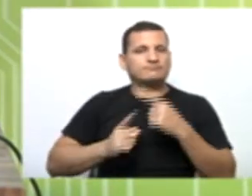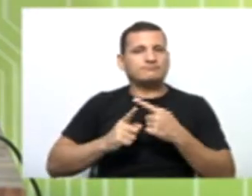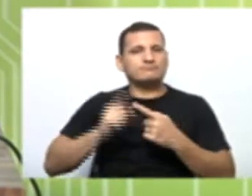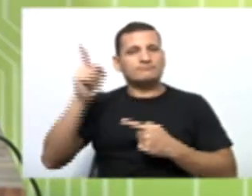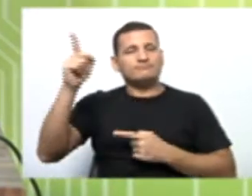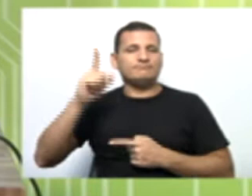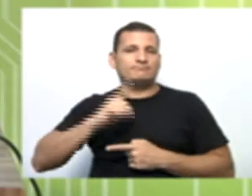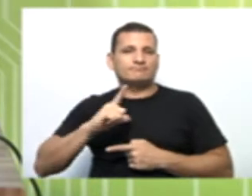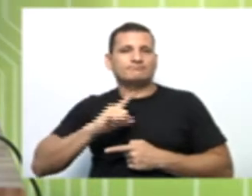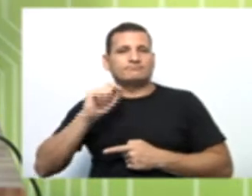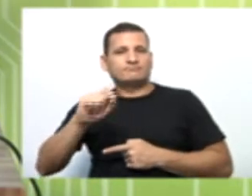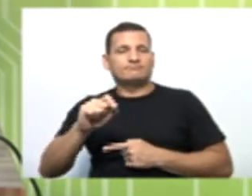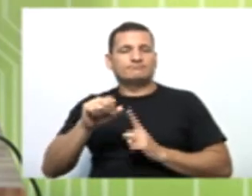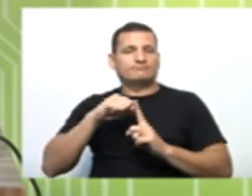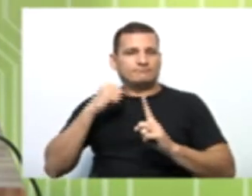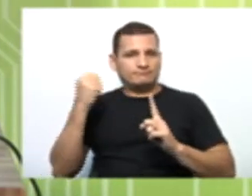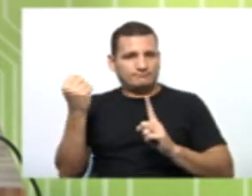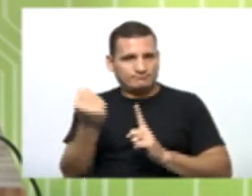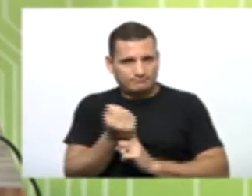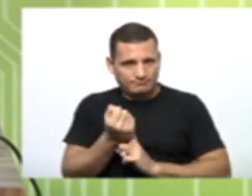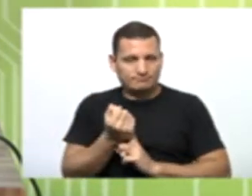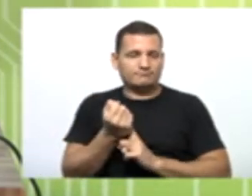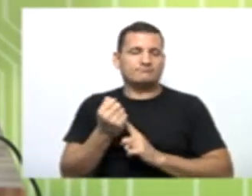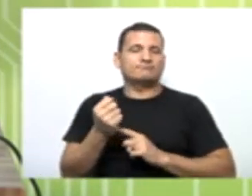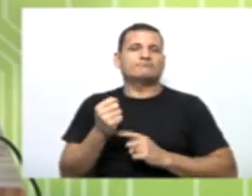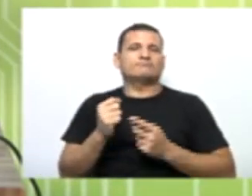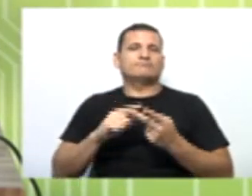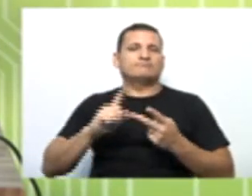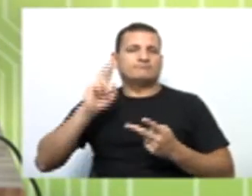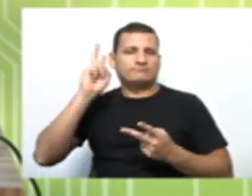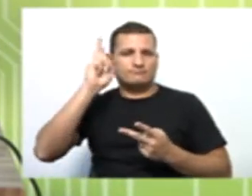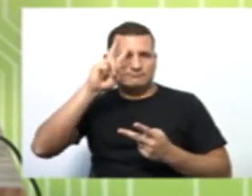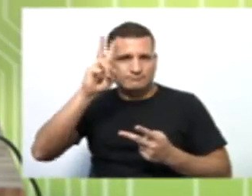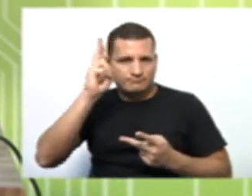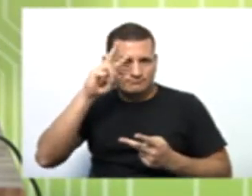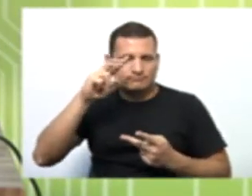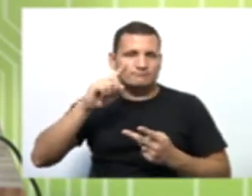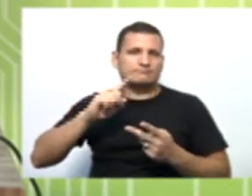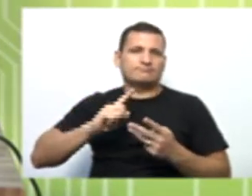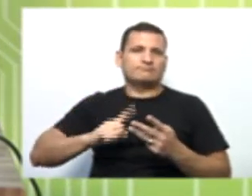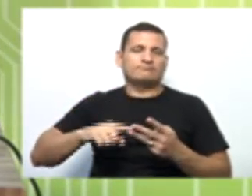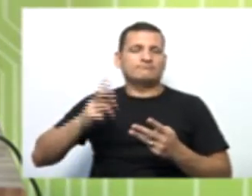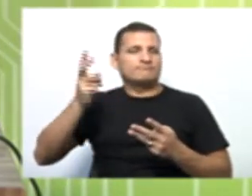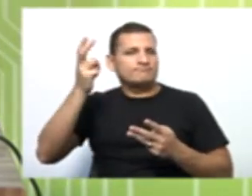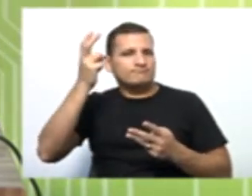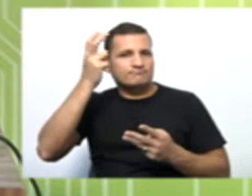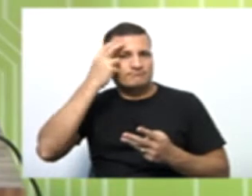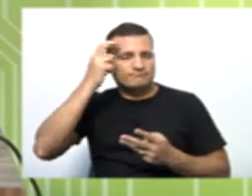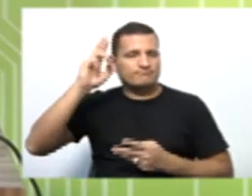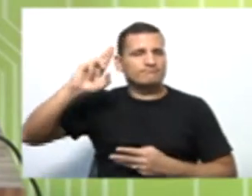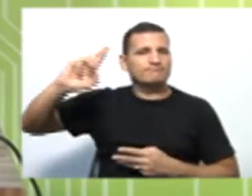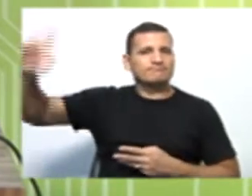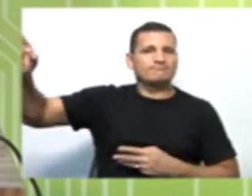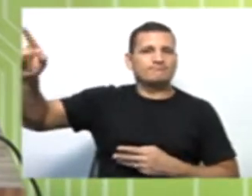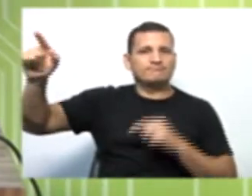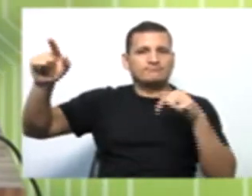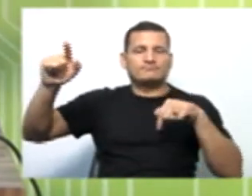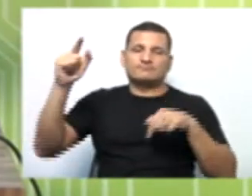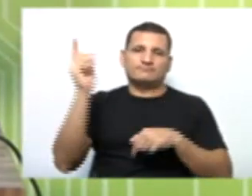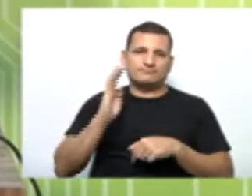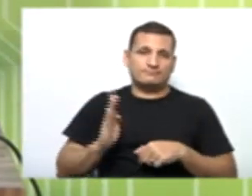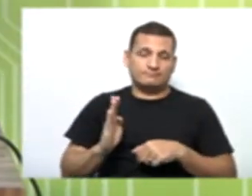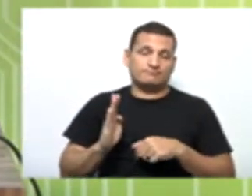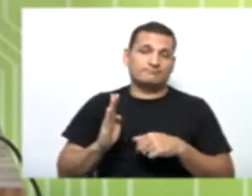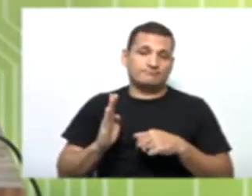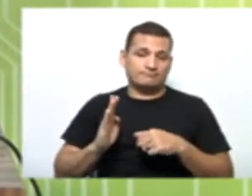uma formação social, uma formação histórica e uma formação cultural diferente da nossa formação. E